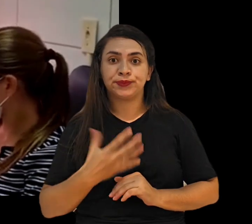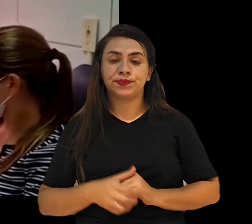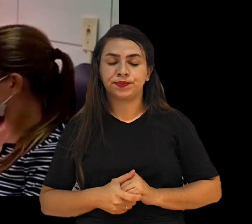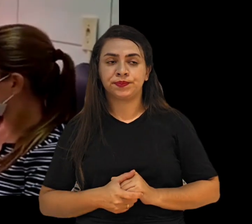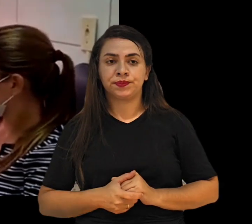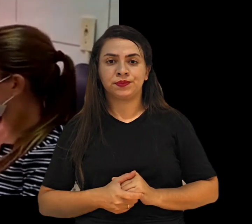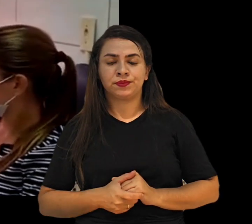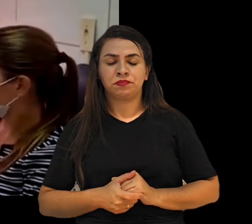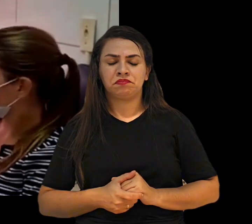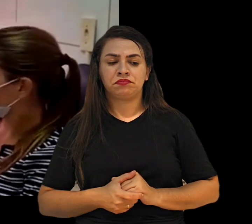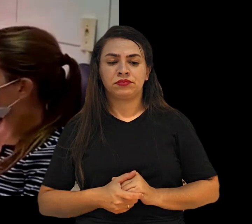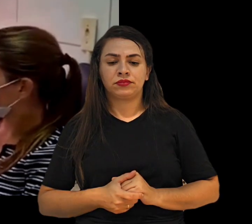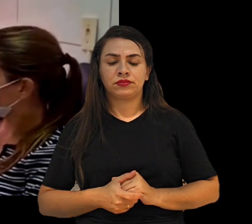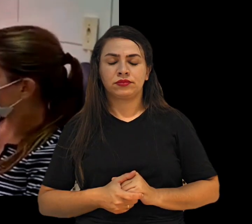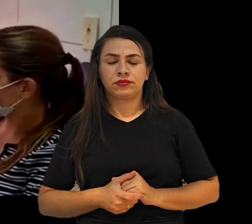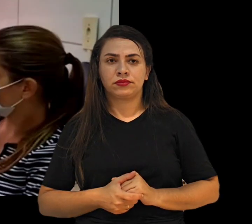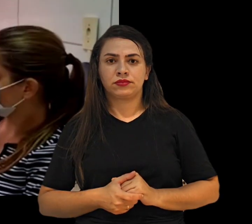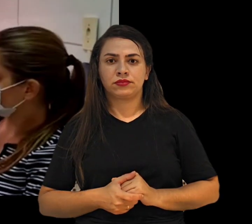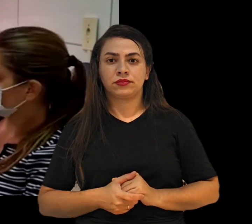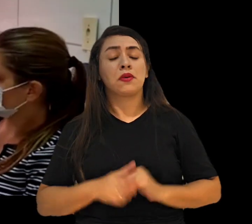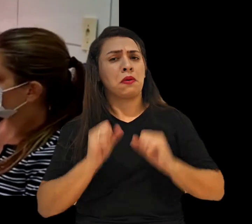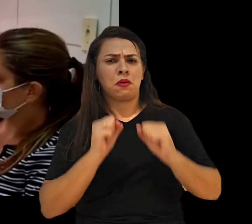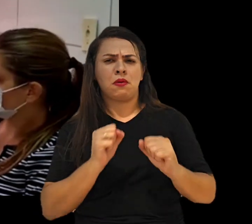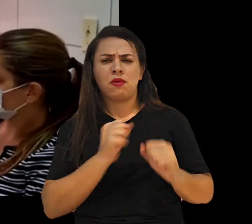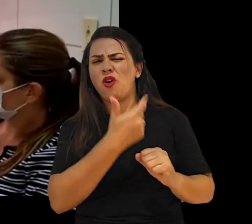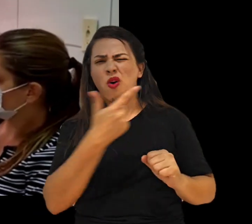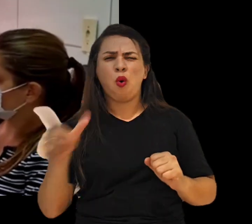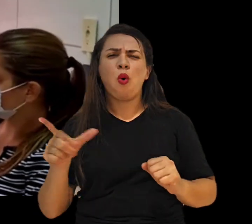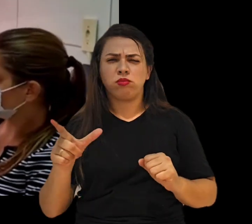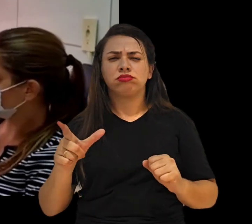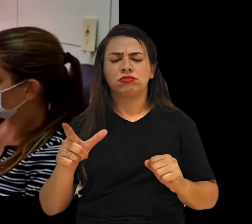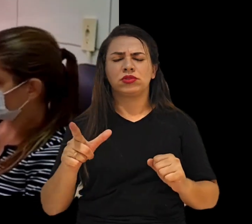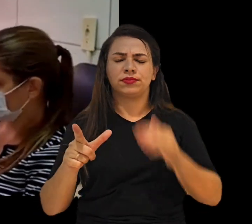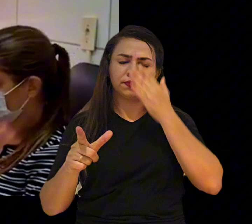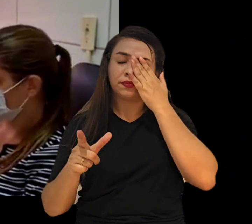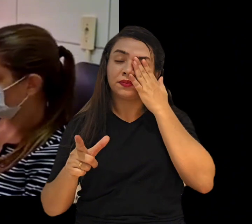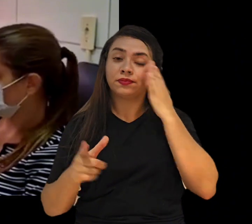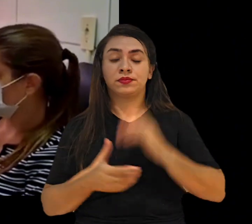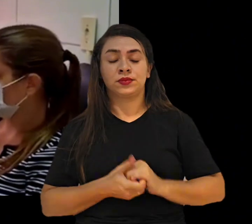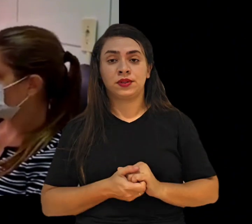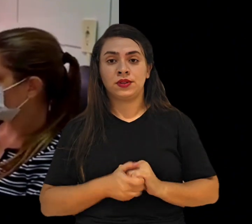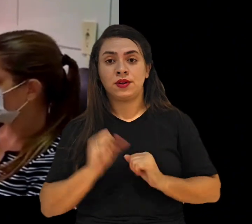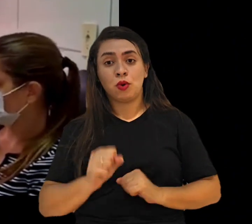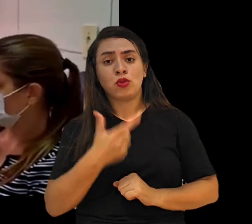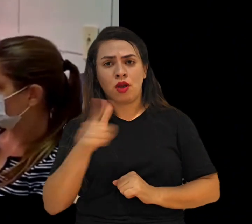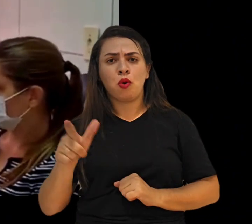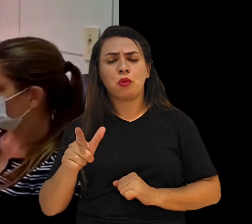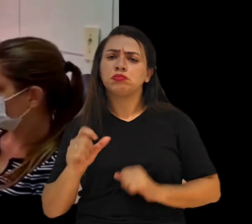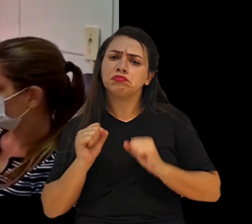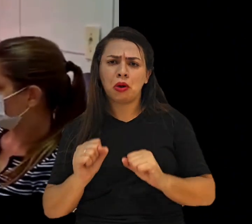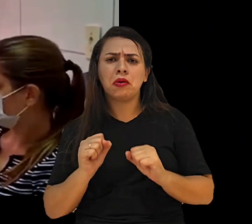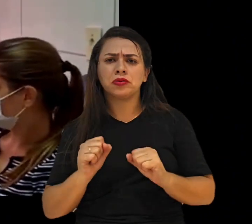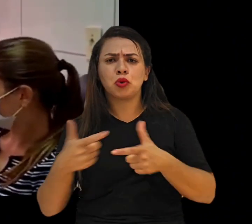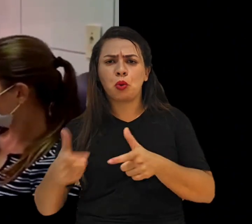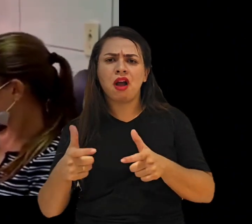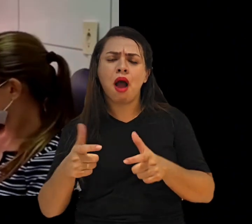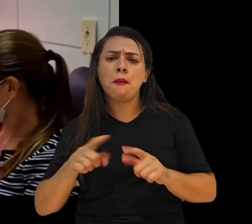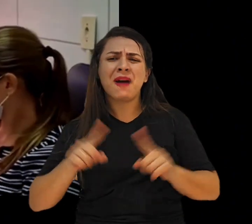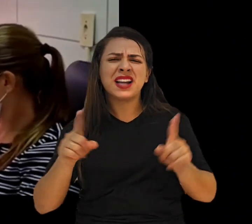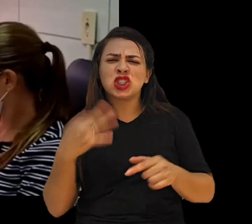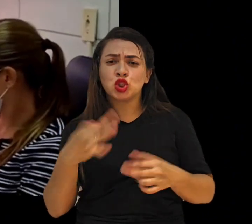coletar na mão? Pode. Só que a mão é muito dolorida. Posso coletar no pé? Pode, mas é muito dolorido também.